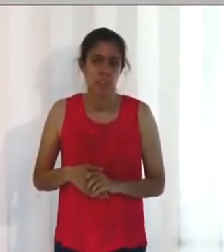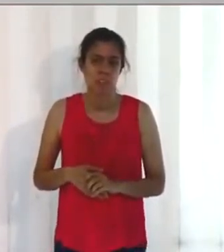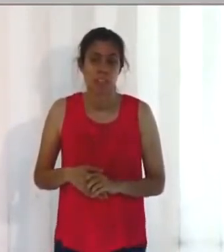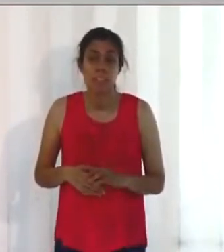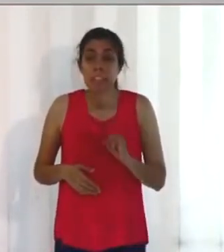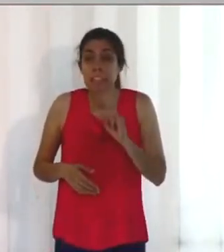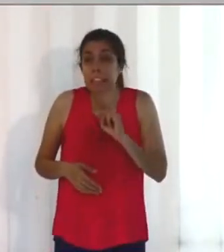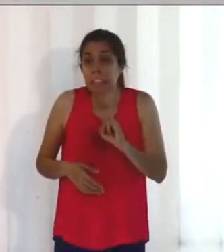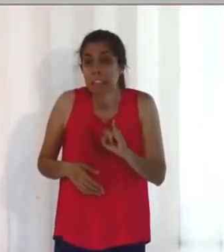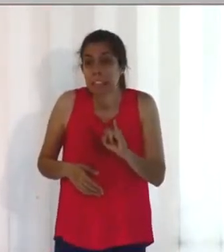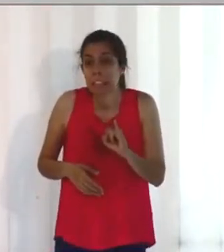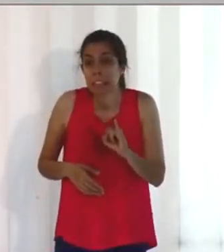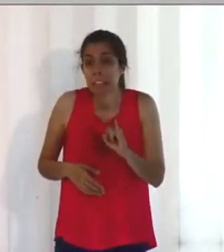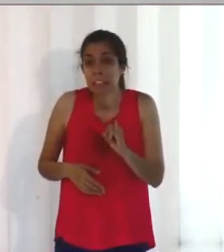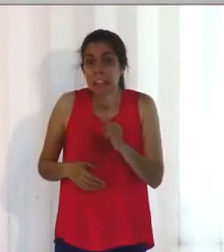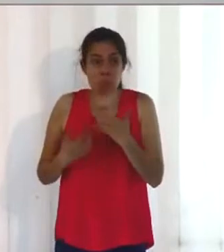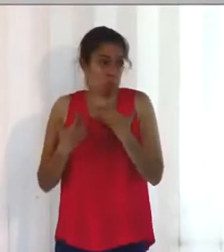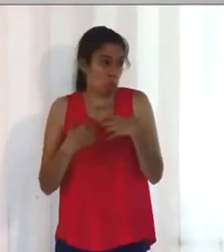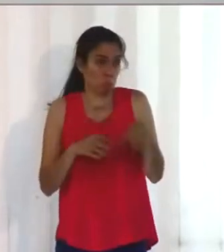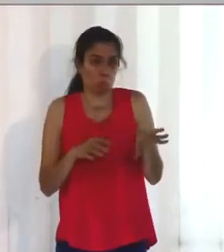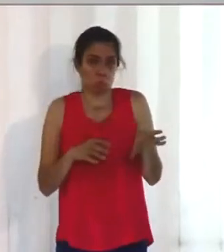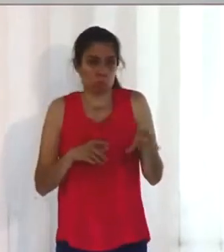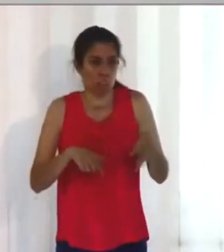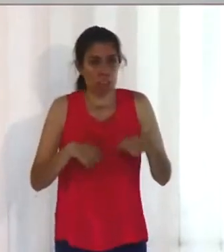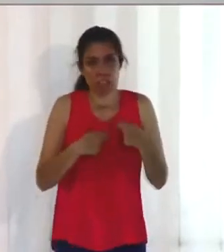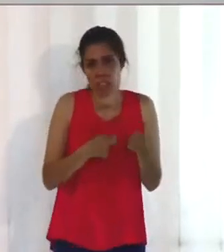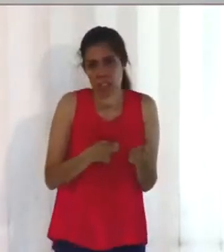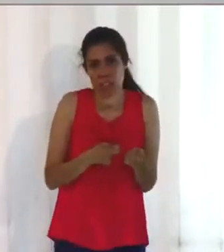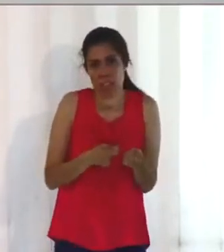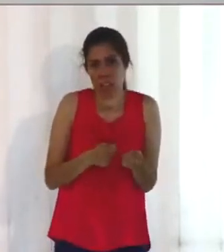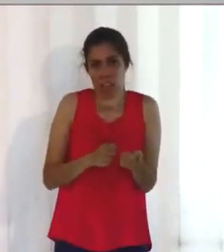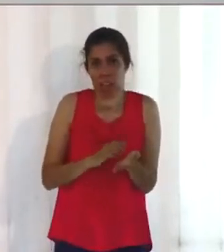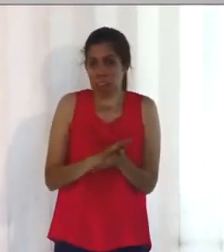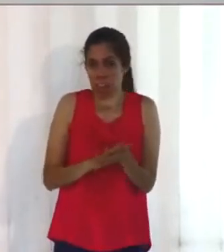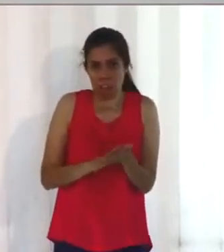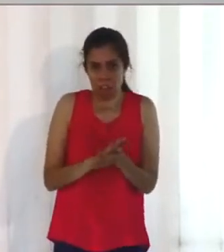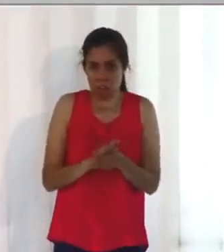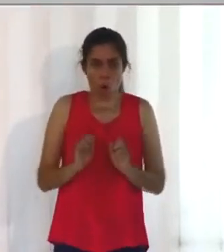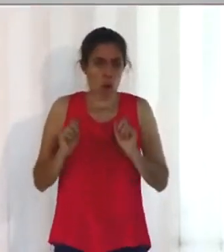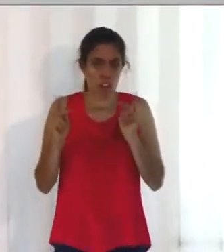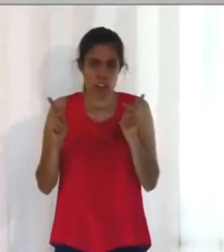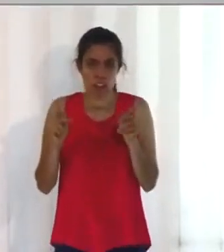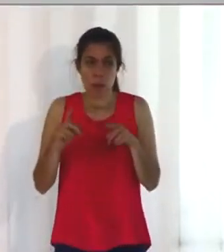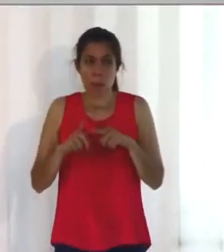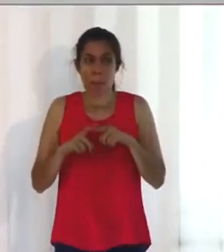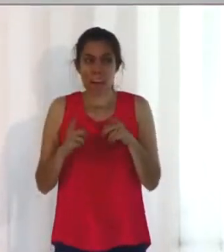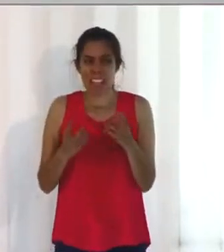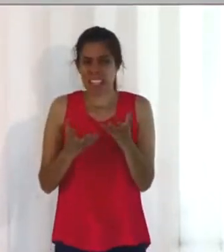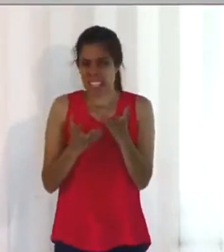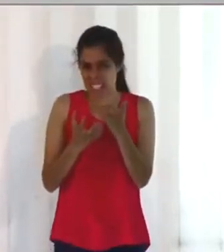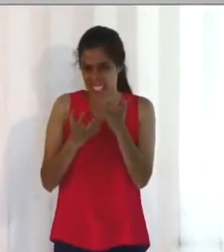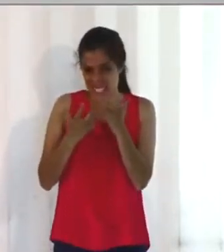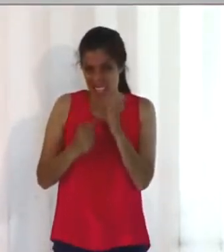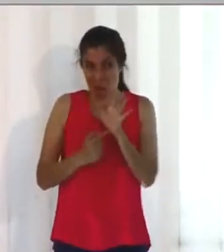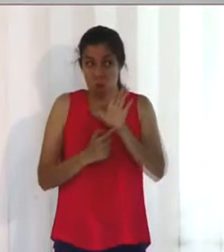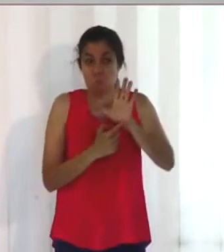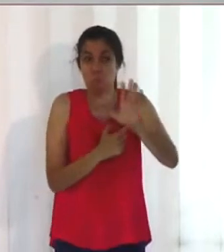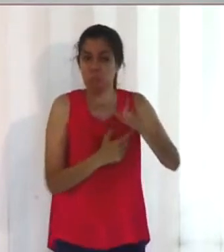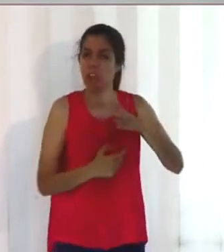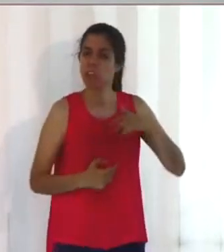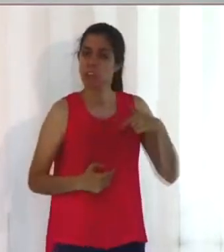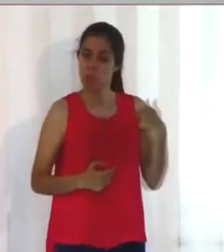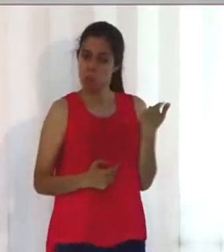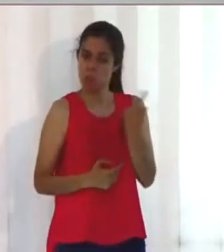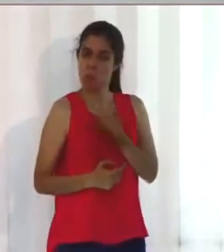da oferta, teriam vivido e morrido de velhice talvez. Então veja como é com Deus isso